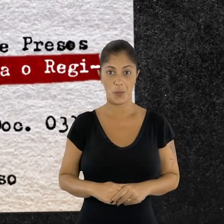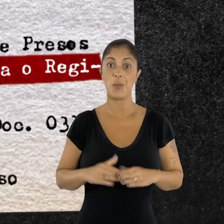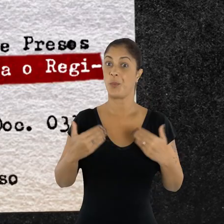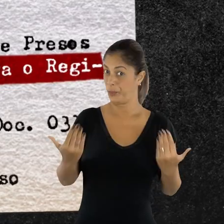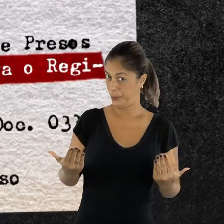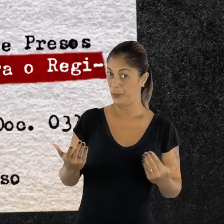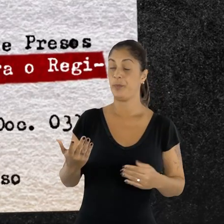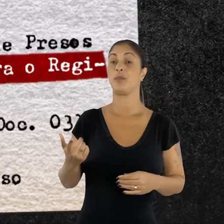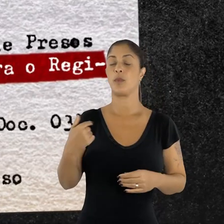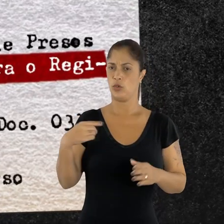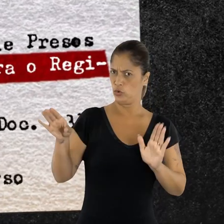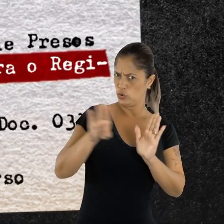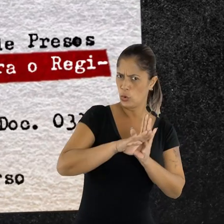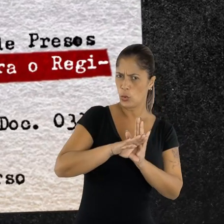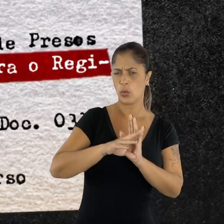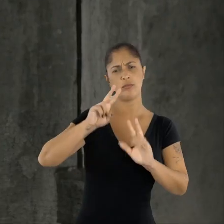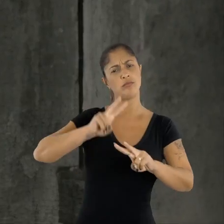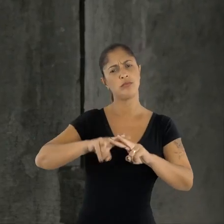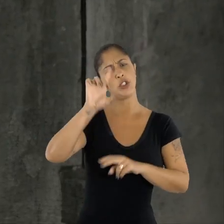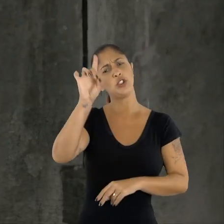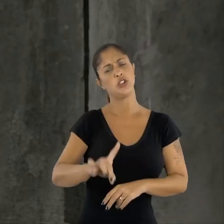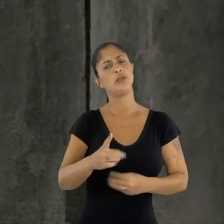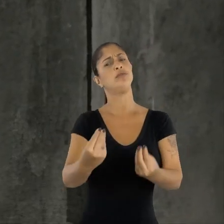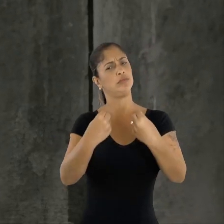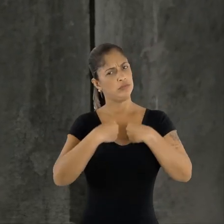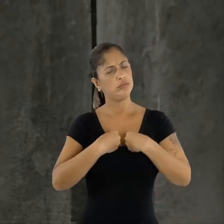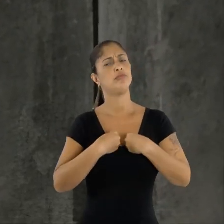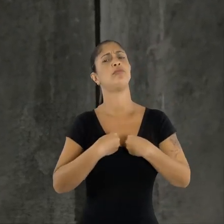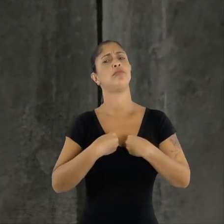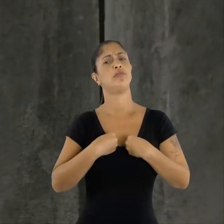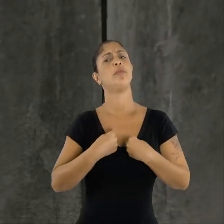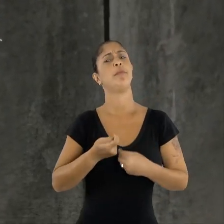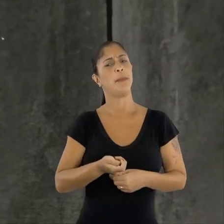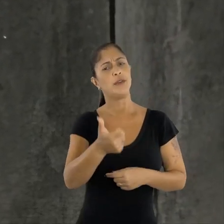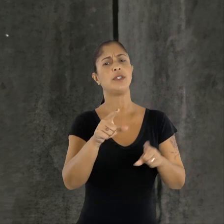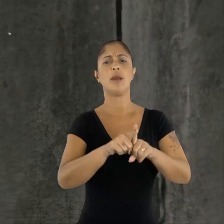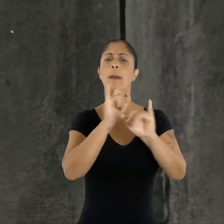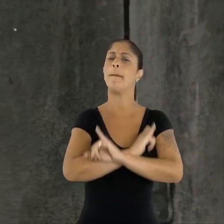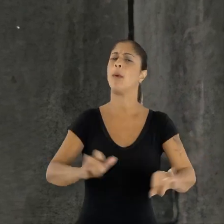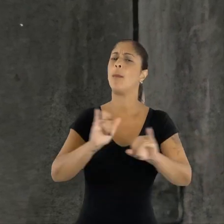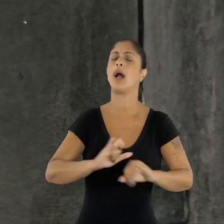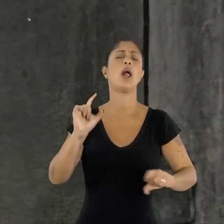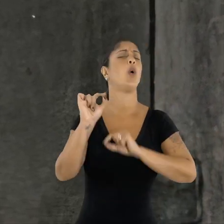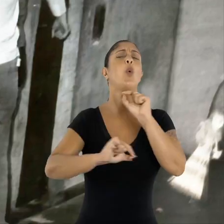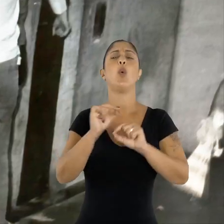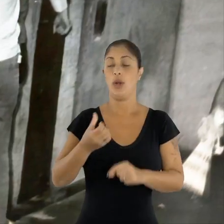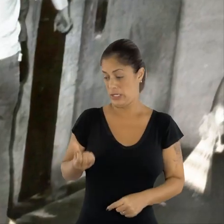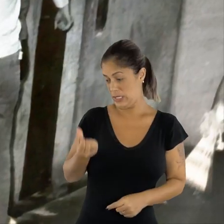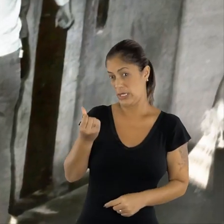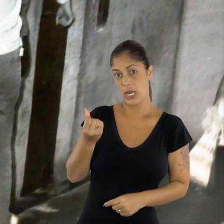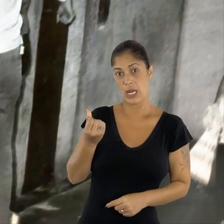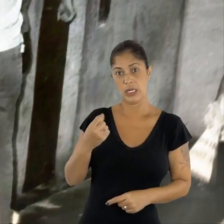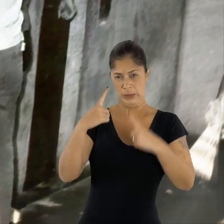E quando nós chegamos na penitenciária, o diretor nos favoreceu muito ao fazer toda uma propaganda que nós